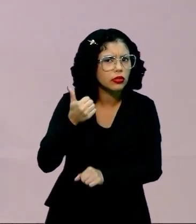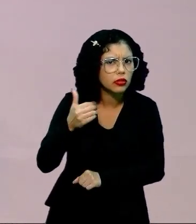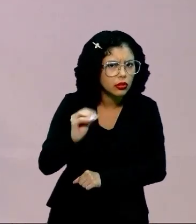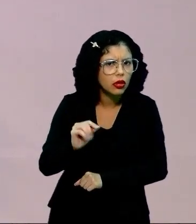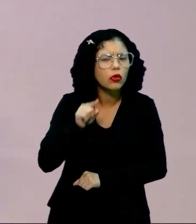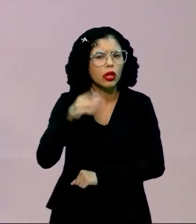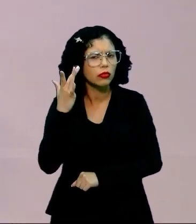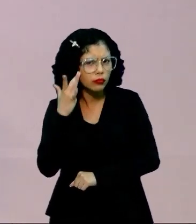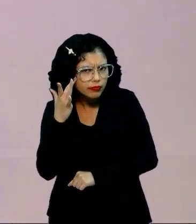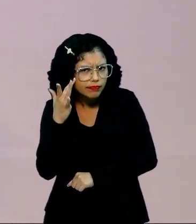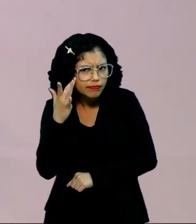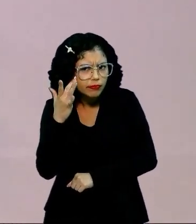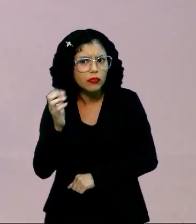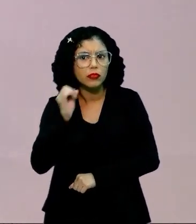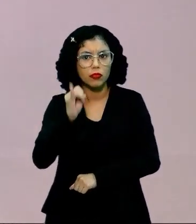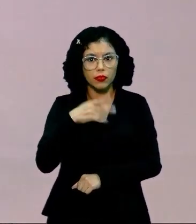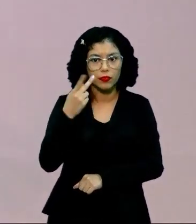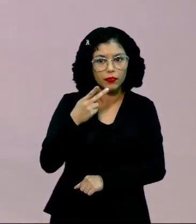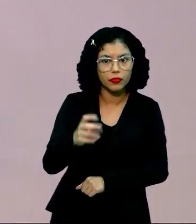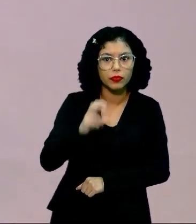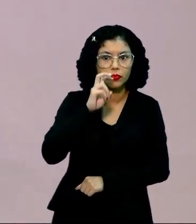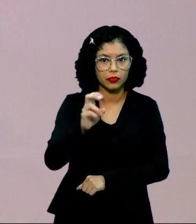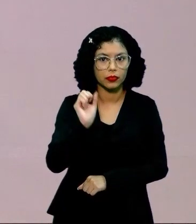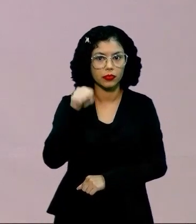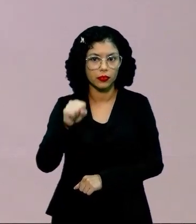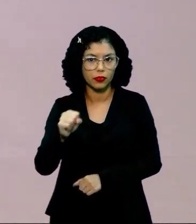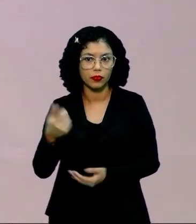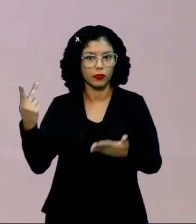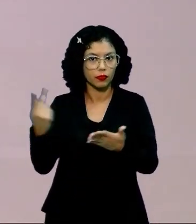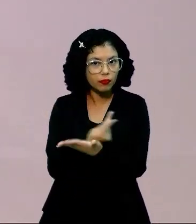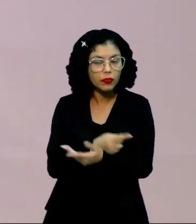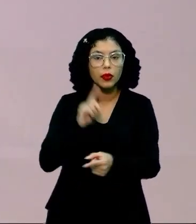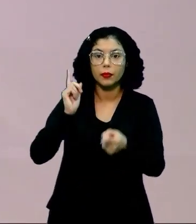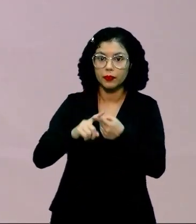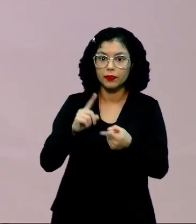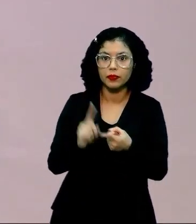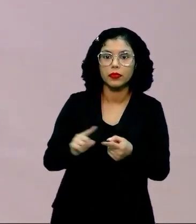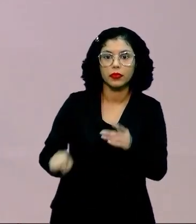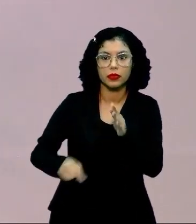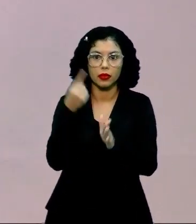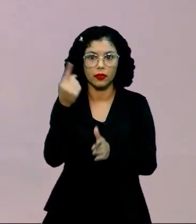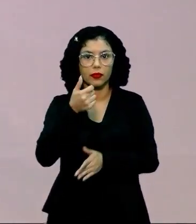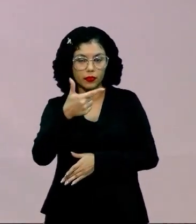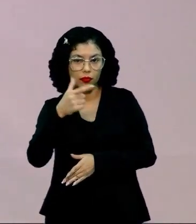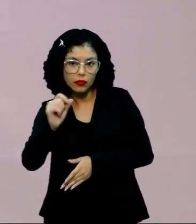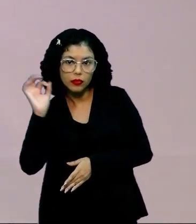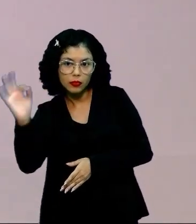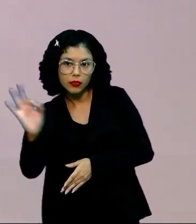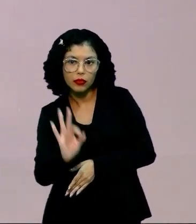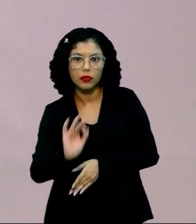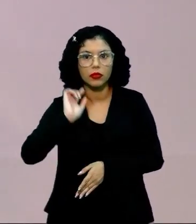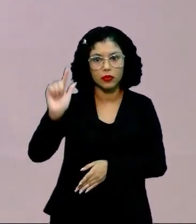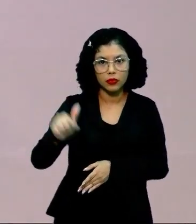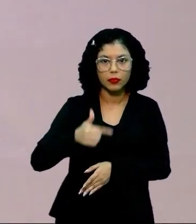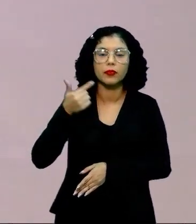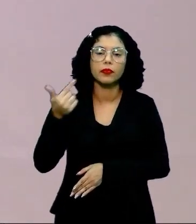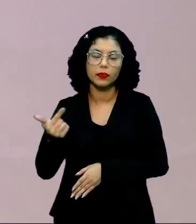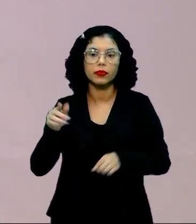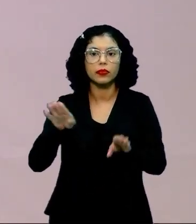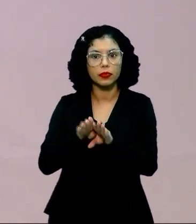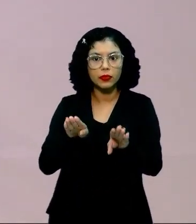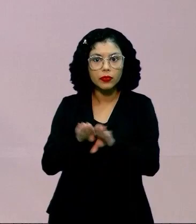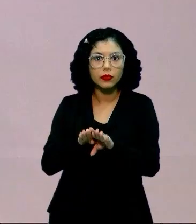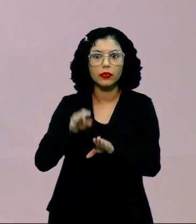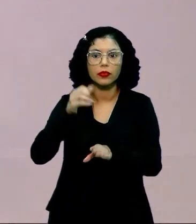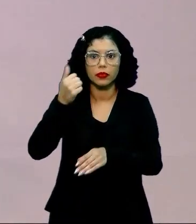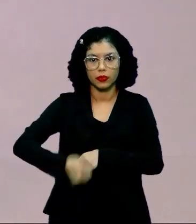que você acha? Se você falou sim, você errou. Por quê? Primeiro tira 20%, depois tira 10%